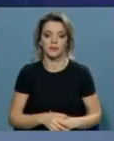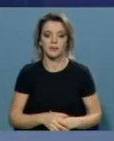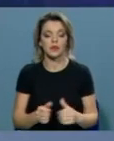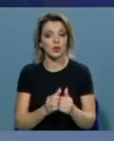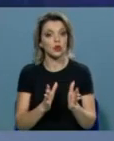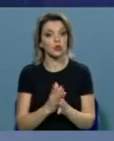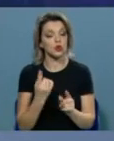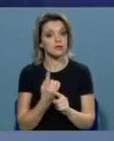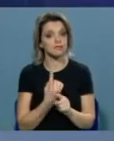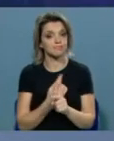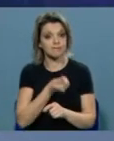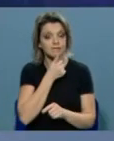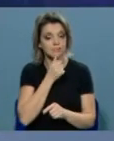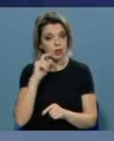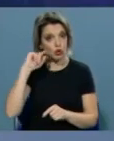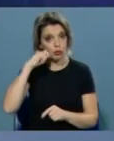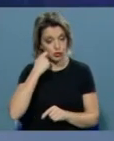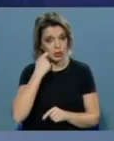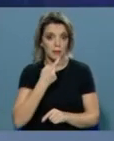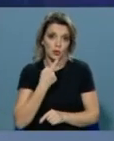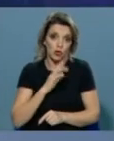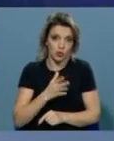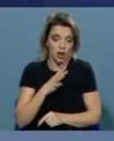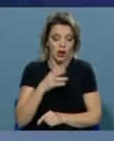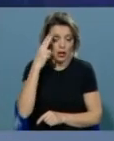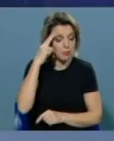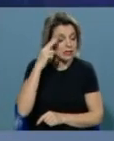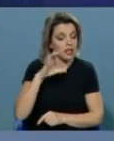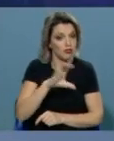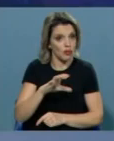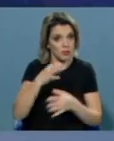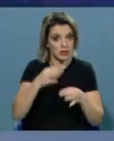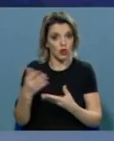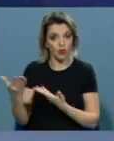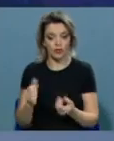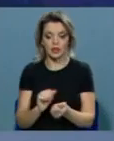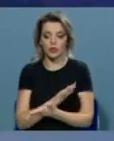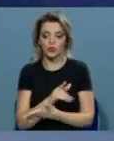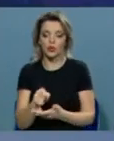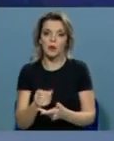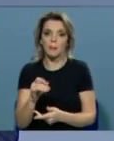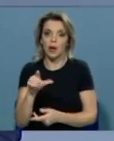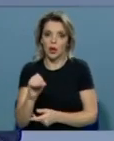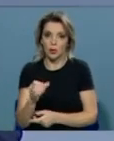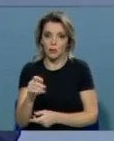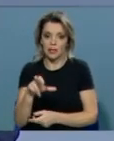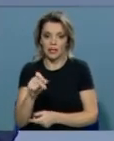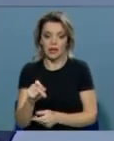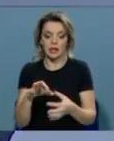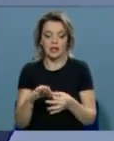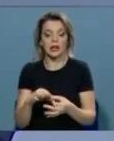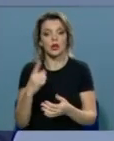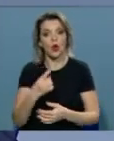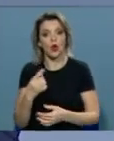a fazer essas medidas vão afetar como já se percebeu a madeira de forma séria é convidado do telejornal paulo pereira da ordem dos economistas